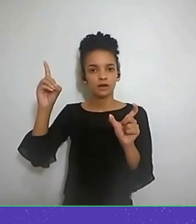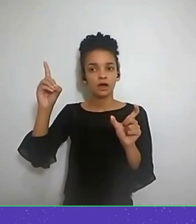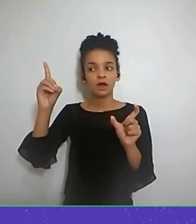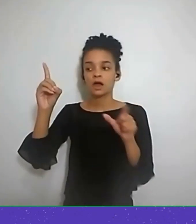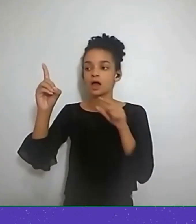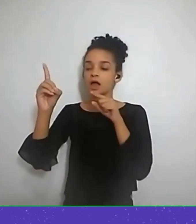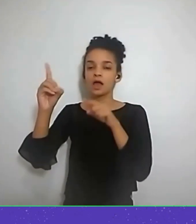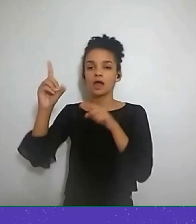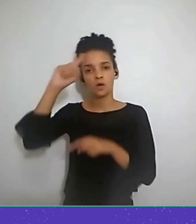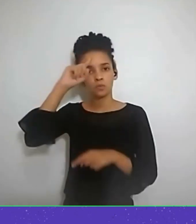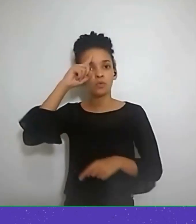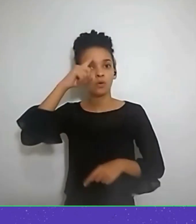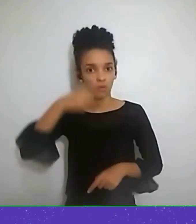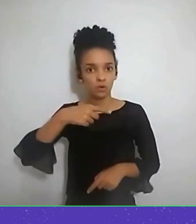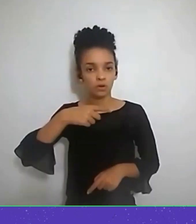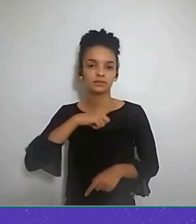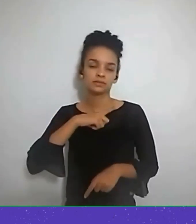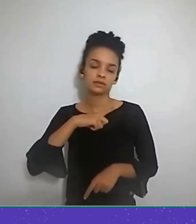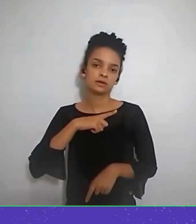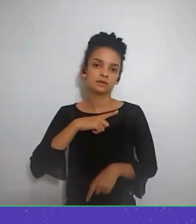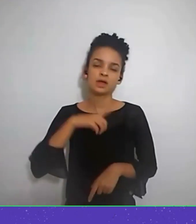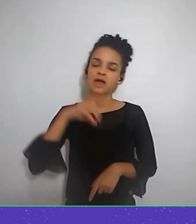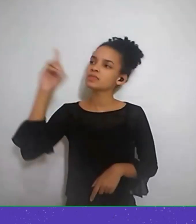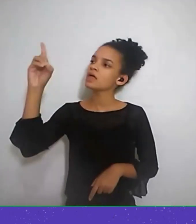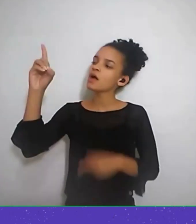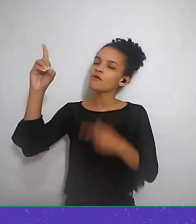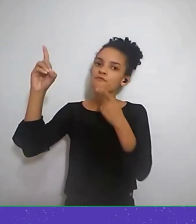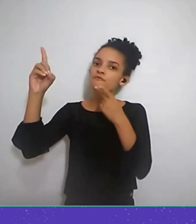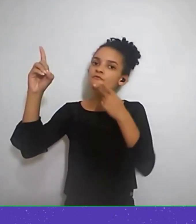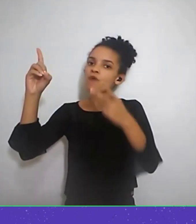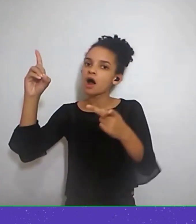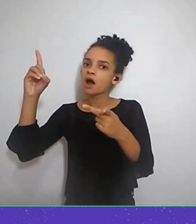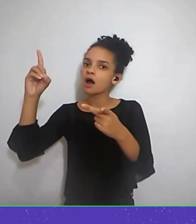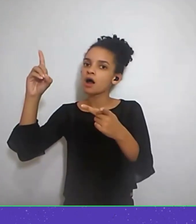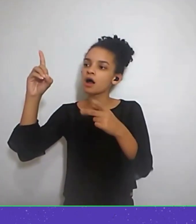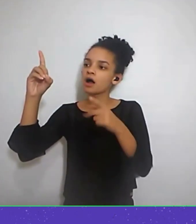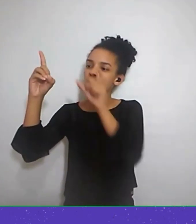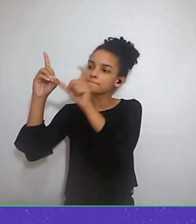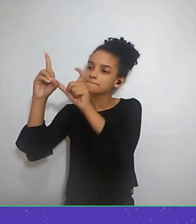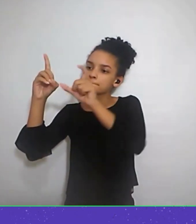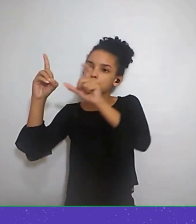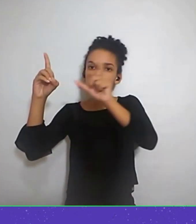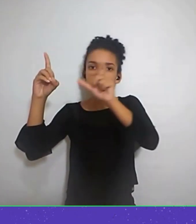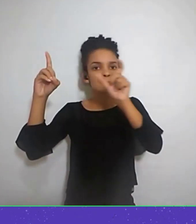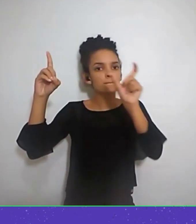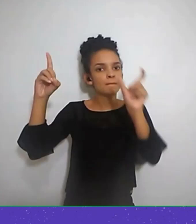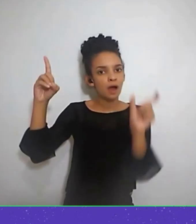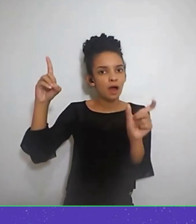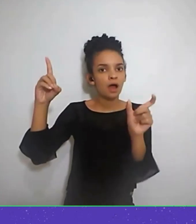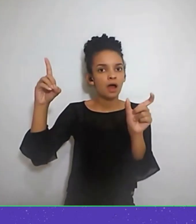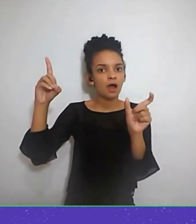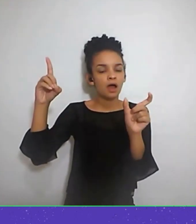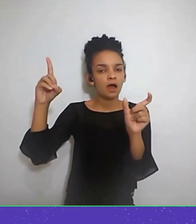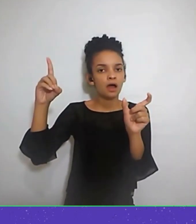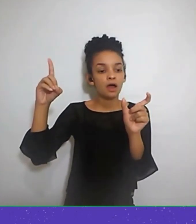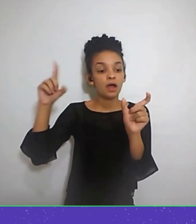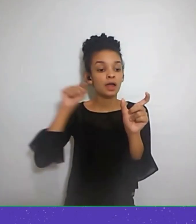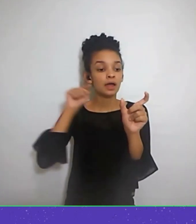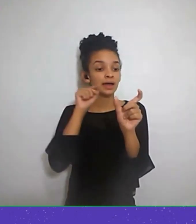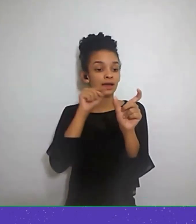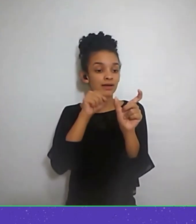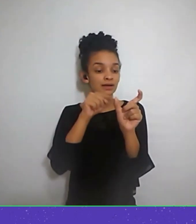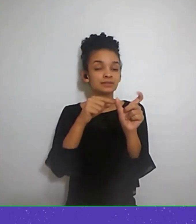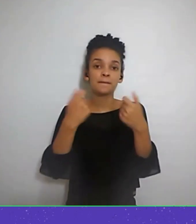Deus fala, Ele espera que a palavra que saiu da boca dele seja executada como uma